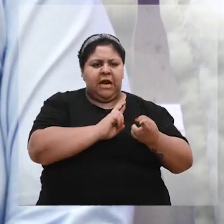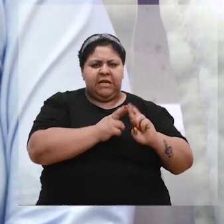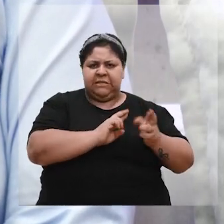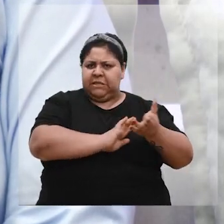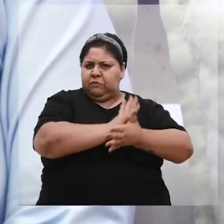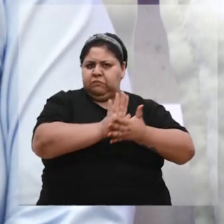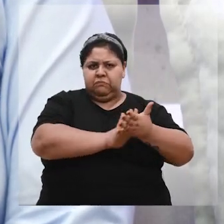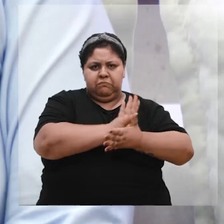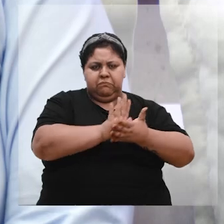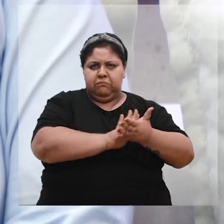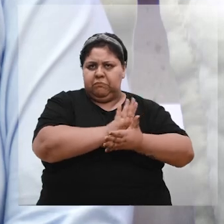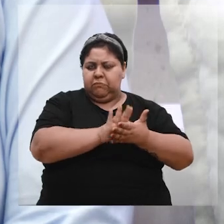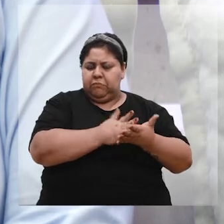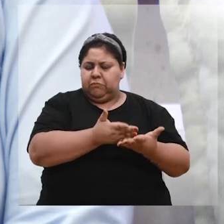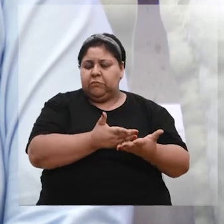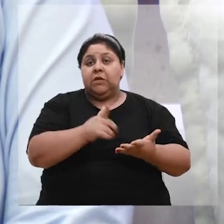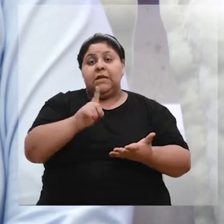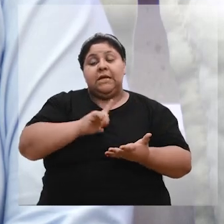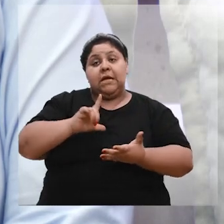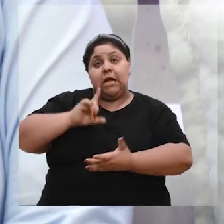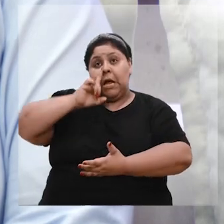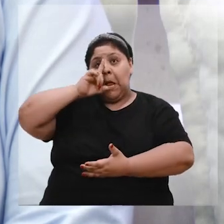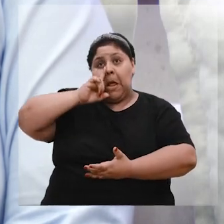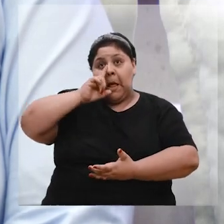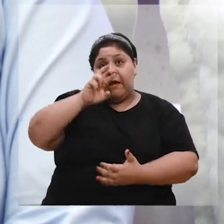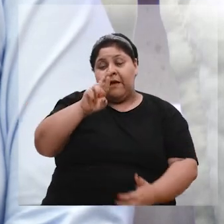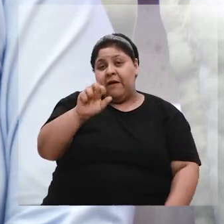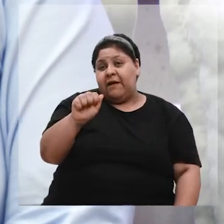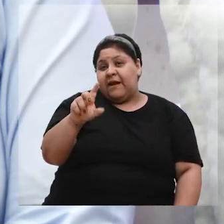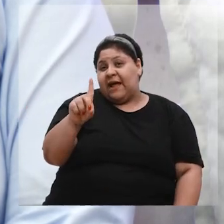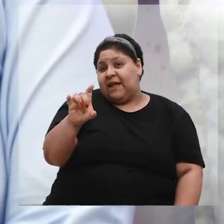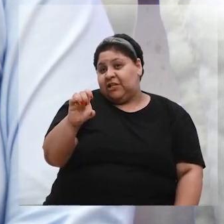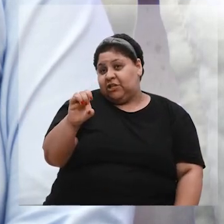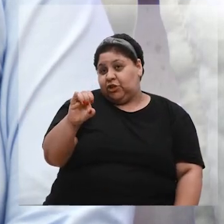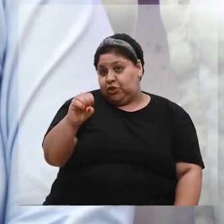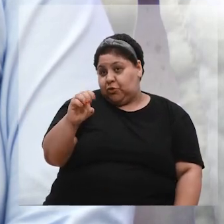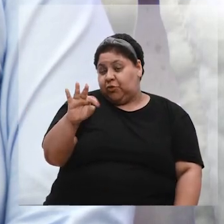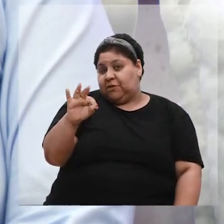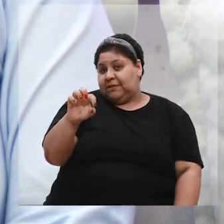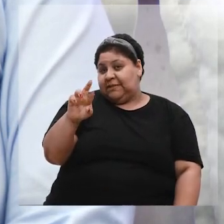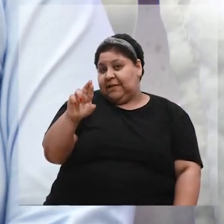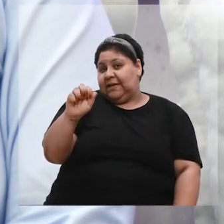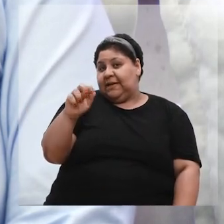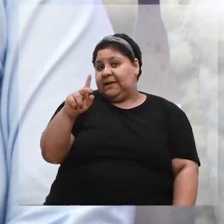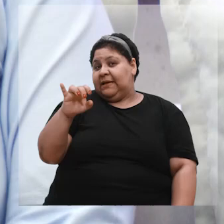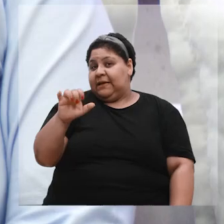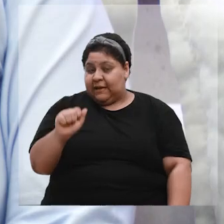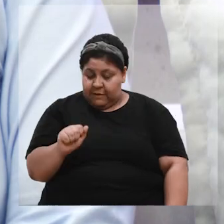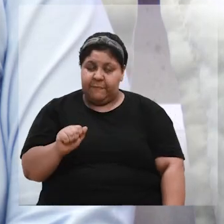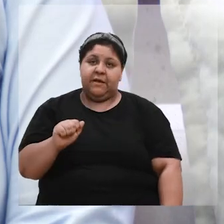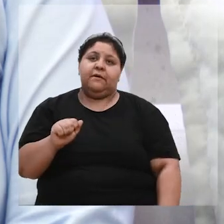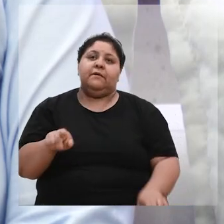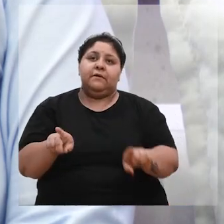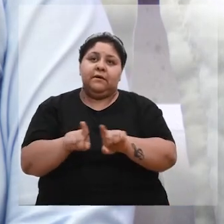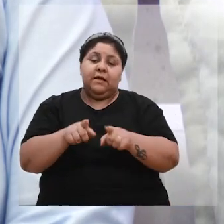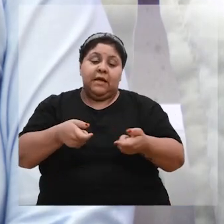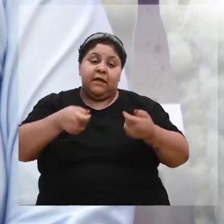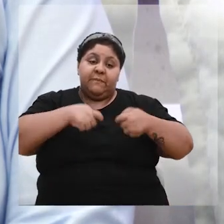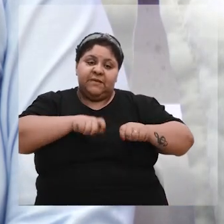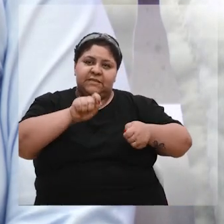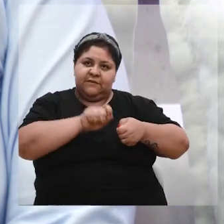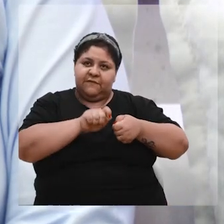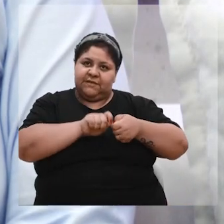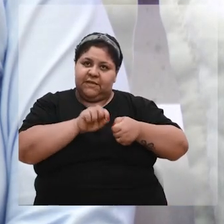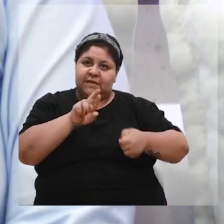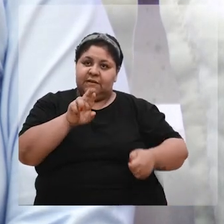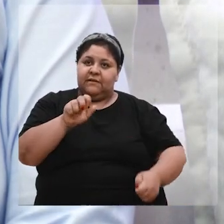contraindicação ou nenhum outro risco. Tem risco a radioterapia, tem algumas doenças que, enfim, quando a criança é criança ou que